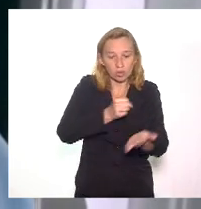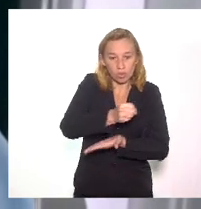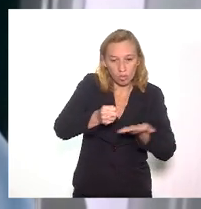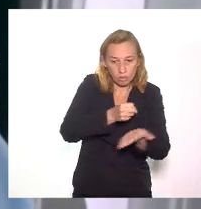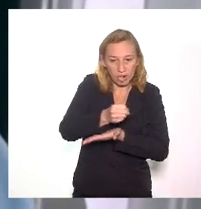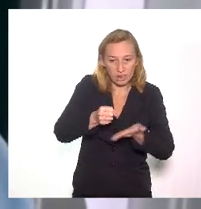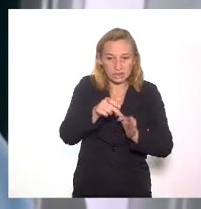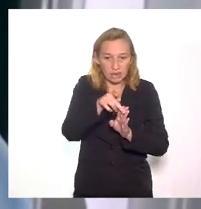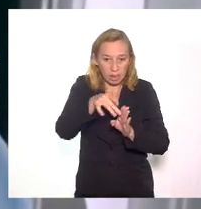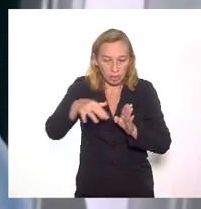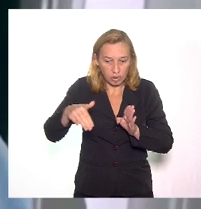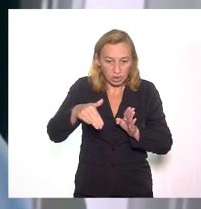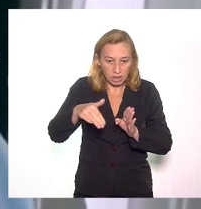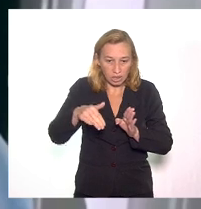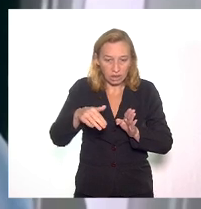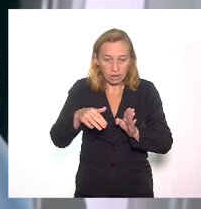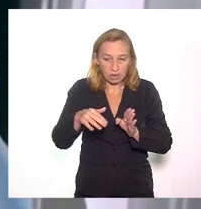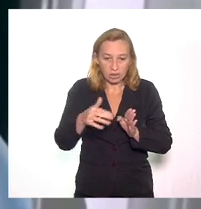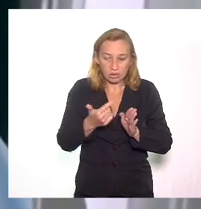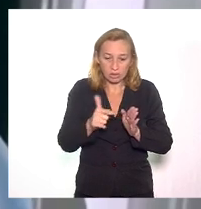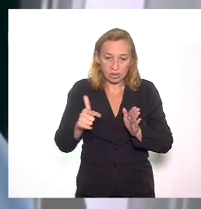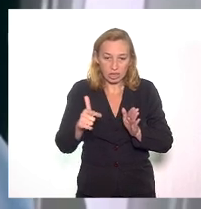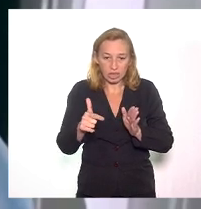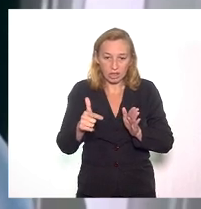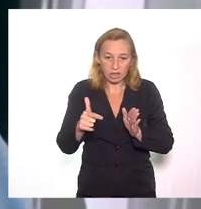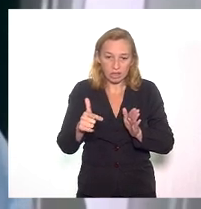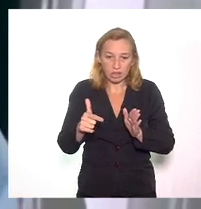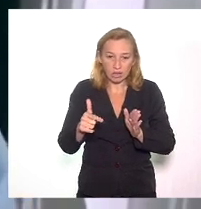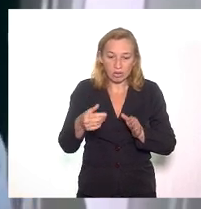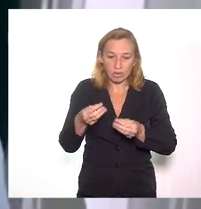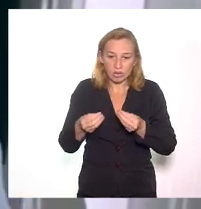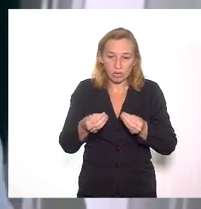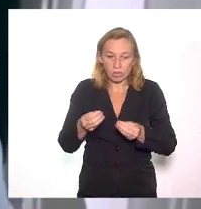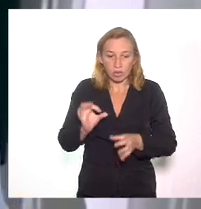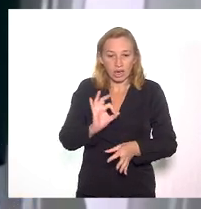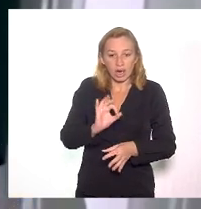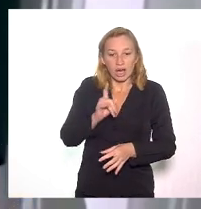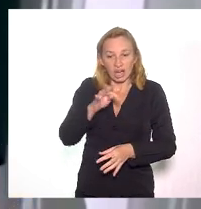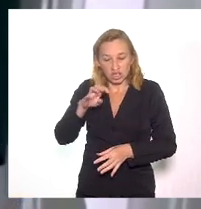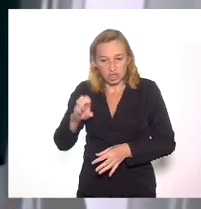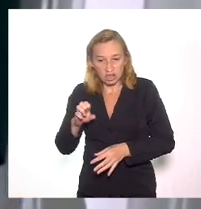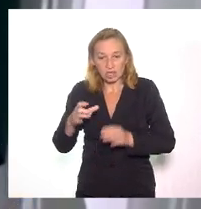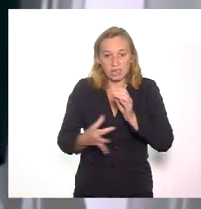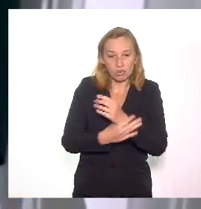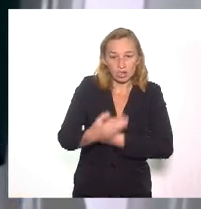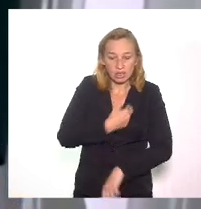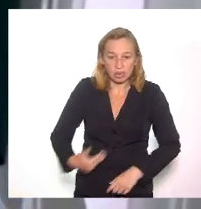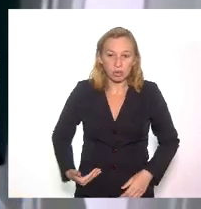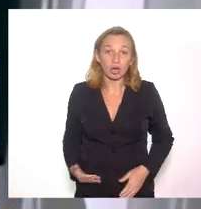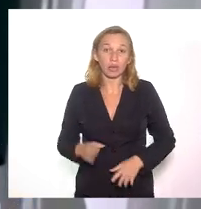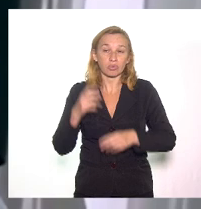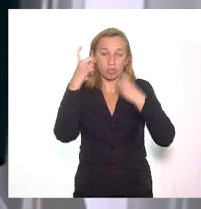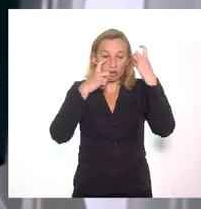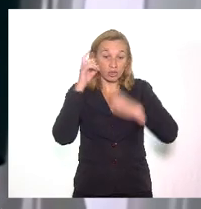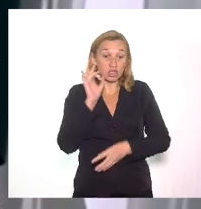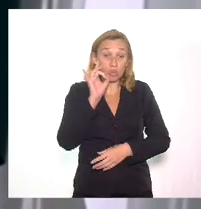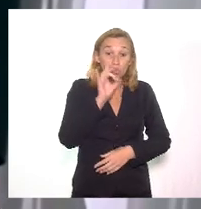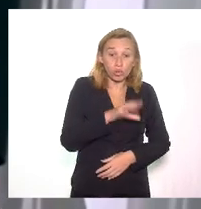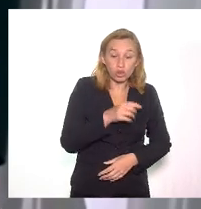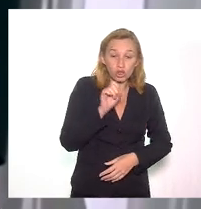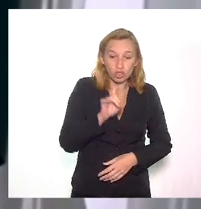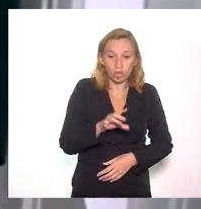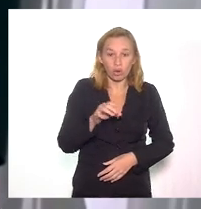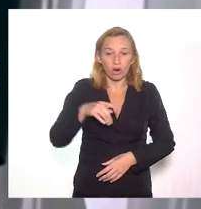aludida portaria, não há que se falar em aplicação da norma por simetria aos agentes de segurança pública estaduais. Então, a minha preocupação é única e simplesmente o seguinte: o